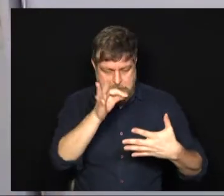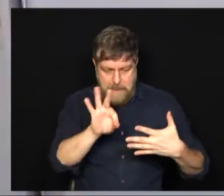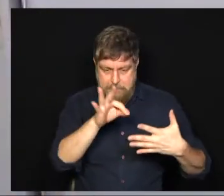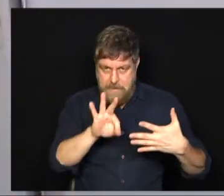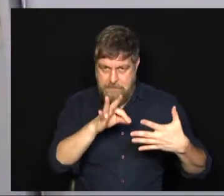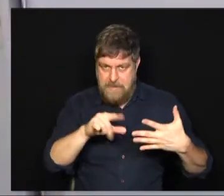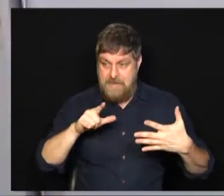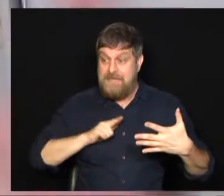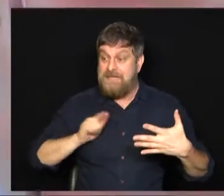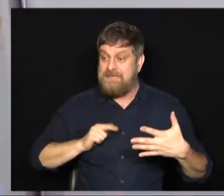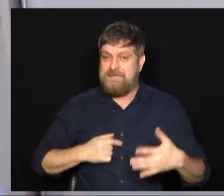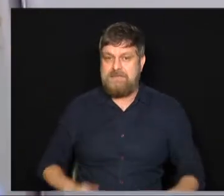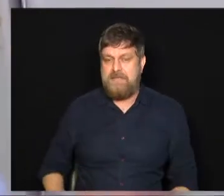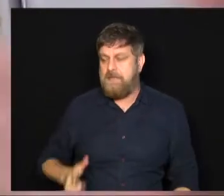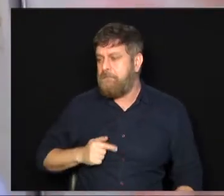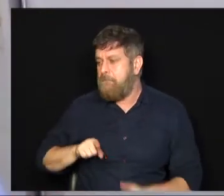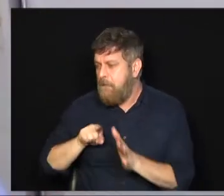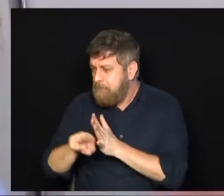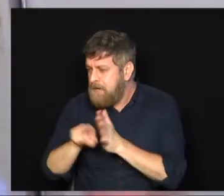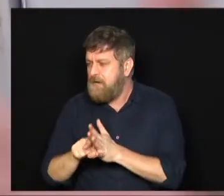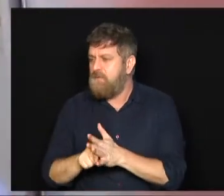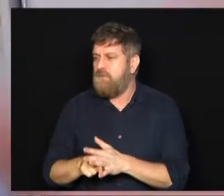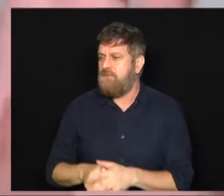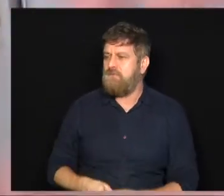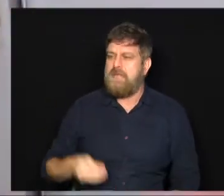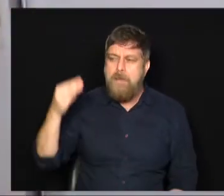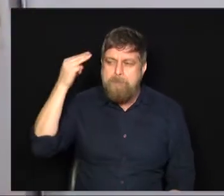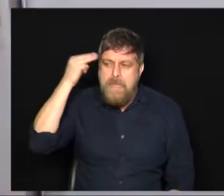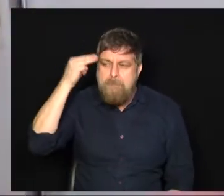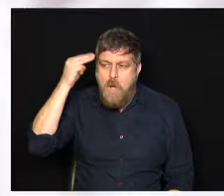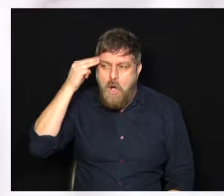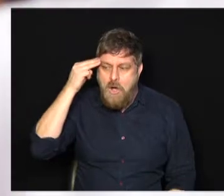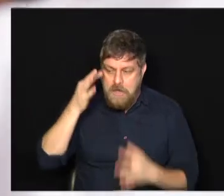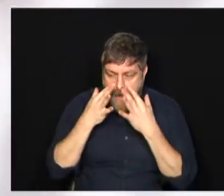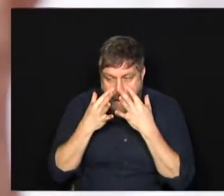testes cognitivos de memória, atenção, raciocínio.